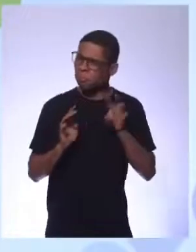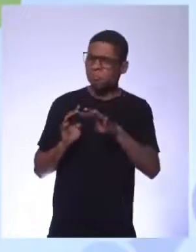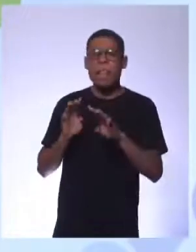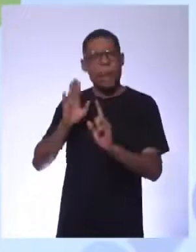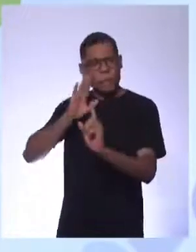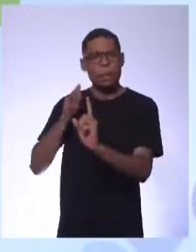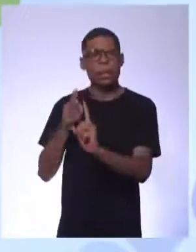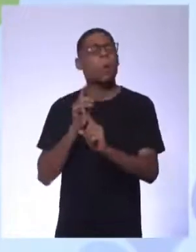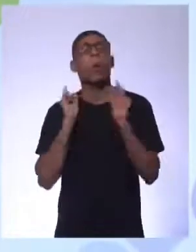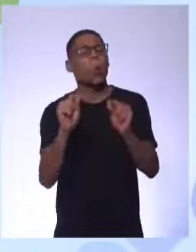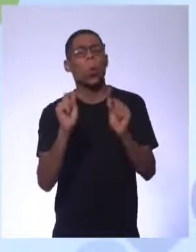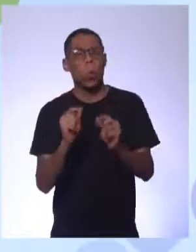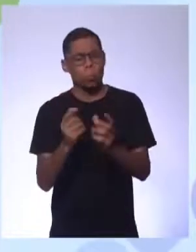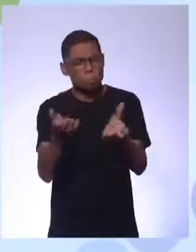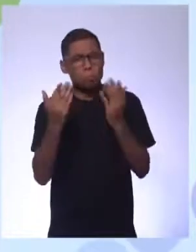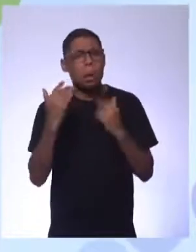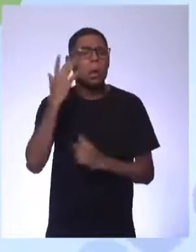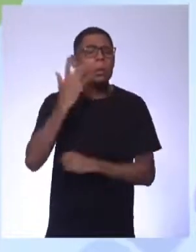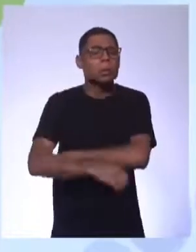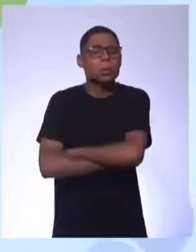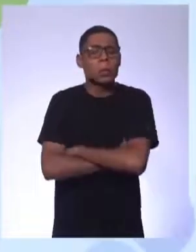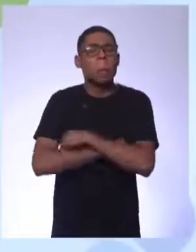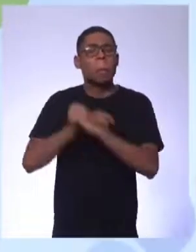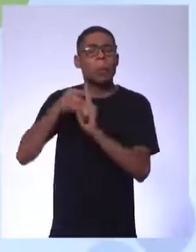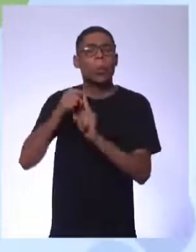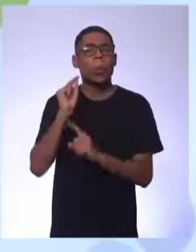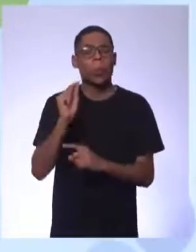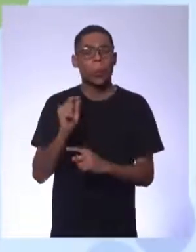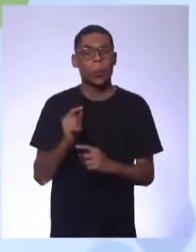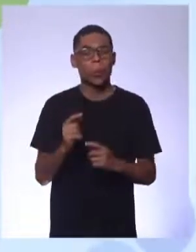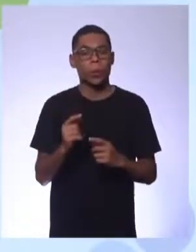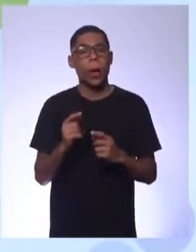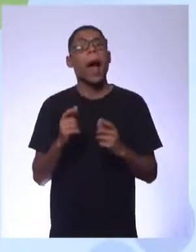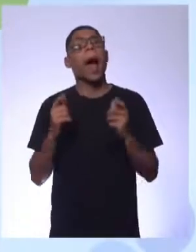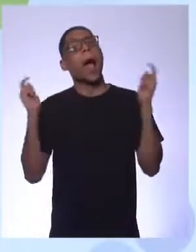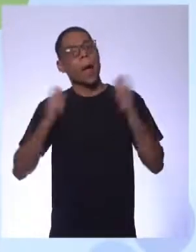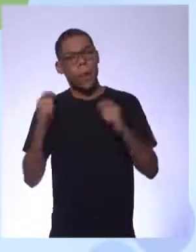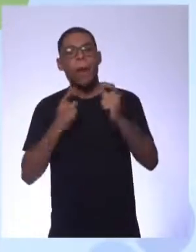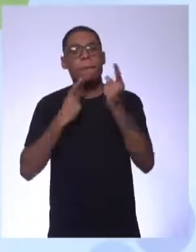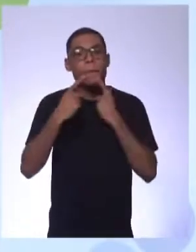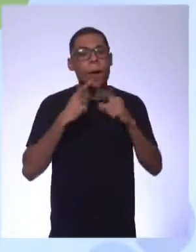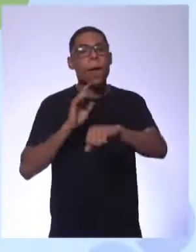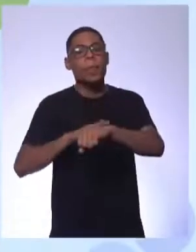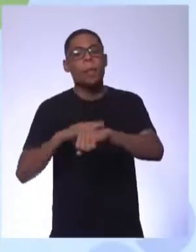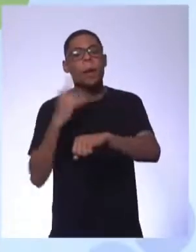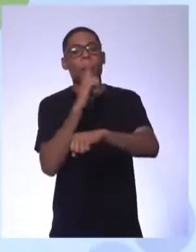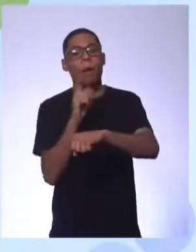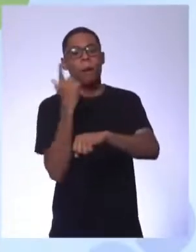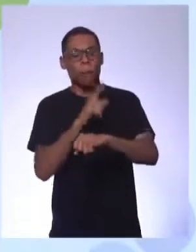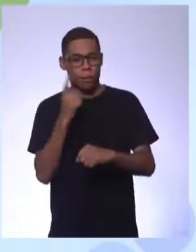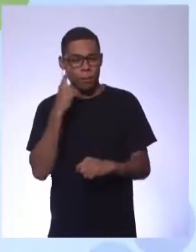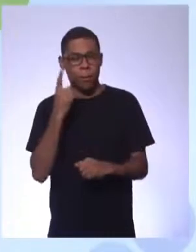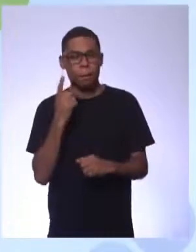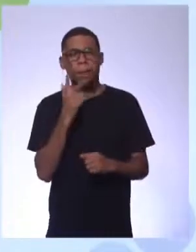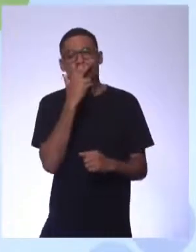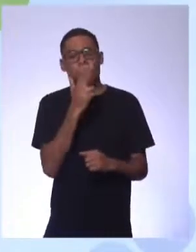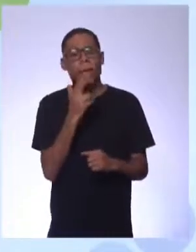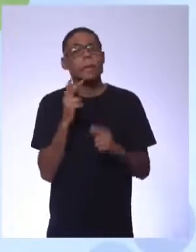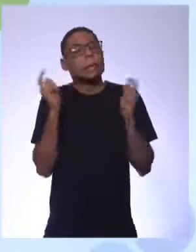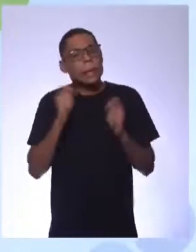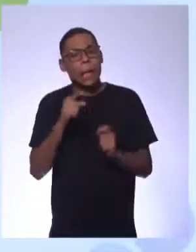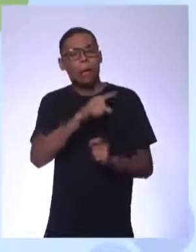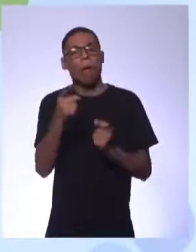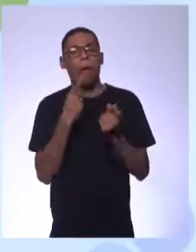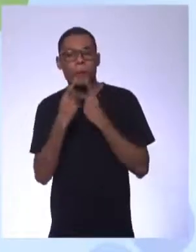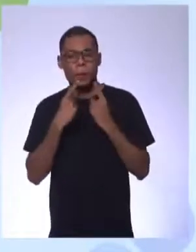vultos históricos positivos. Então, é importante que nós questionemos o que cabe